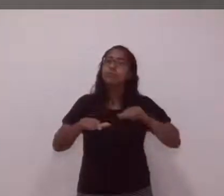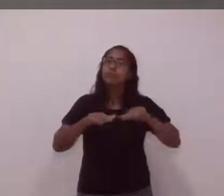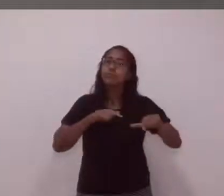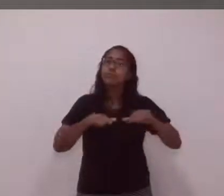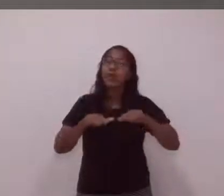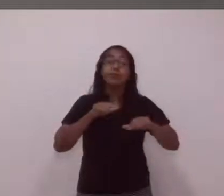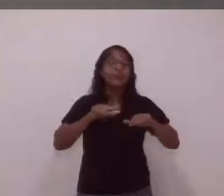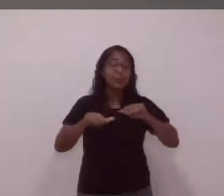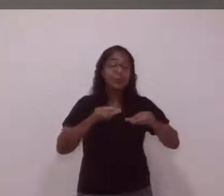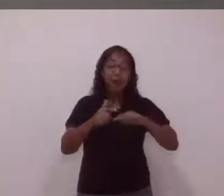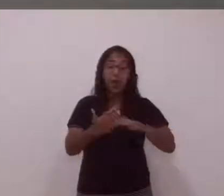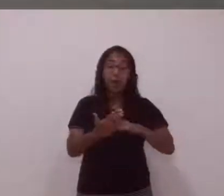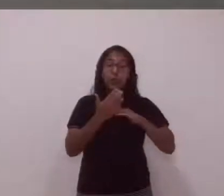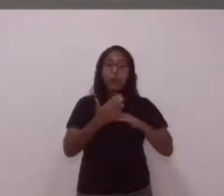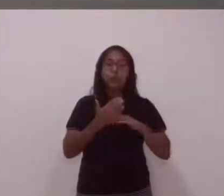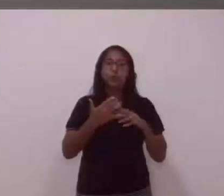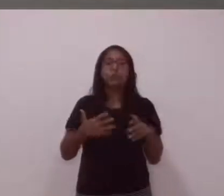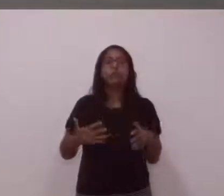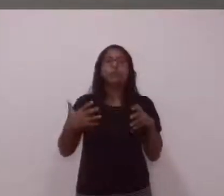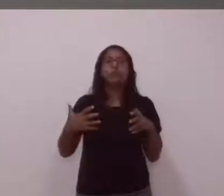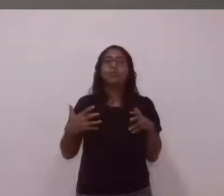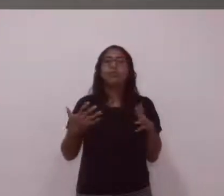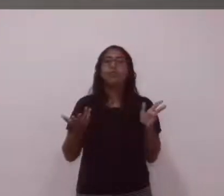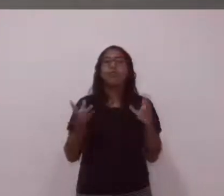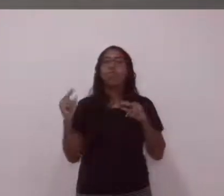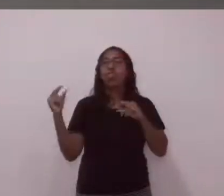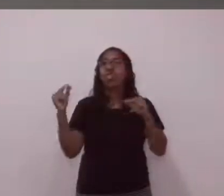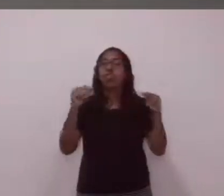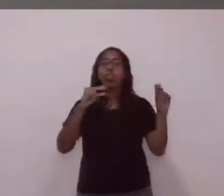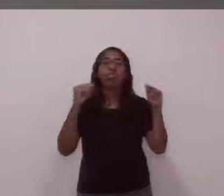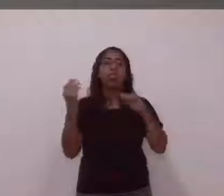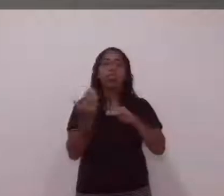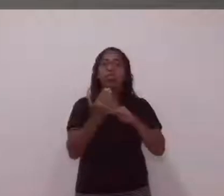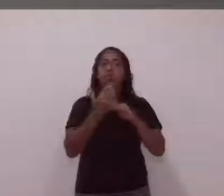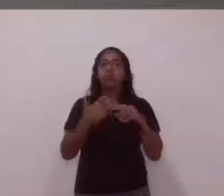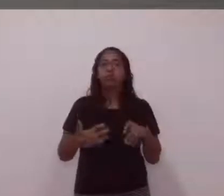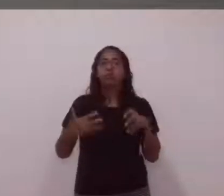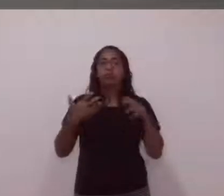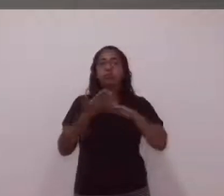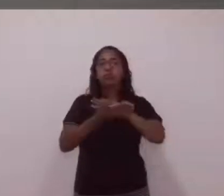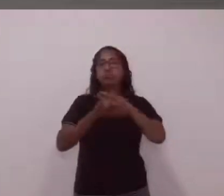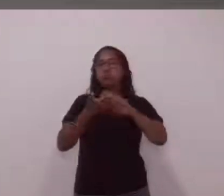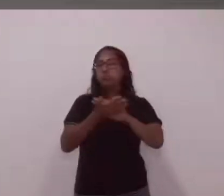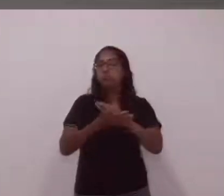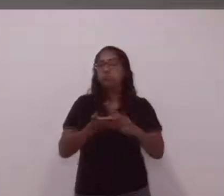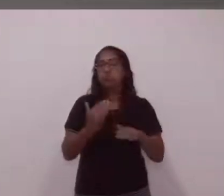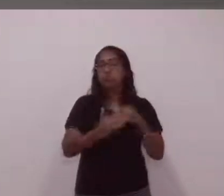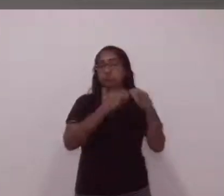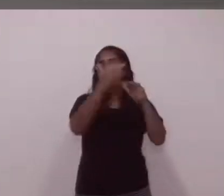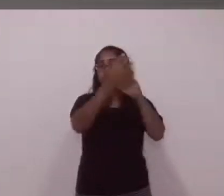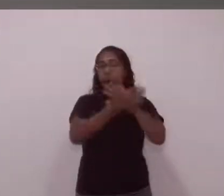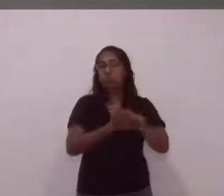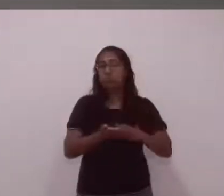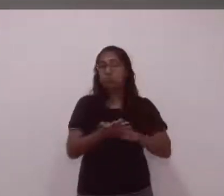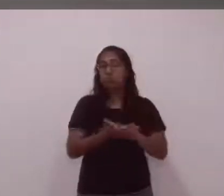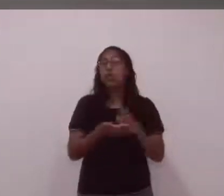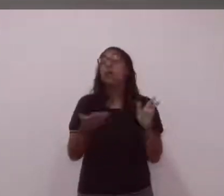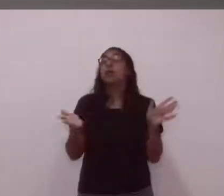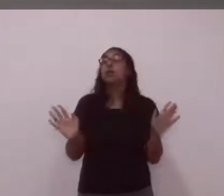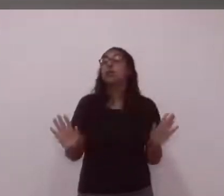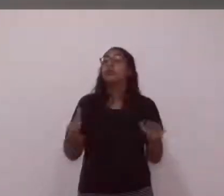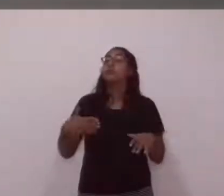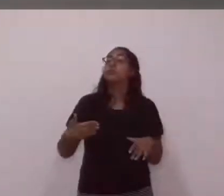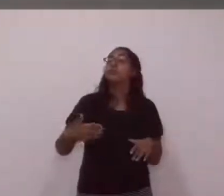edifica falação outras coisas não edifica então nós vamos ver muito discurso político